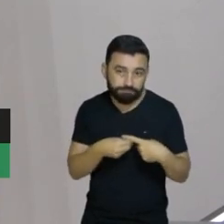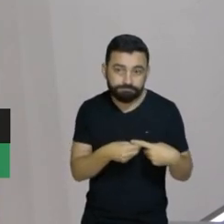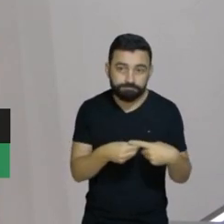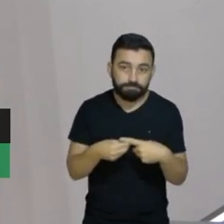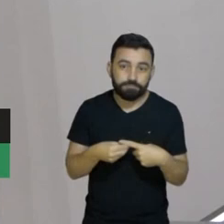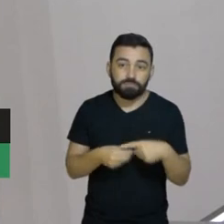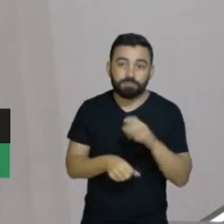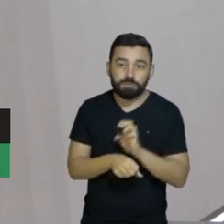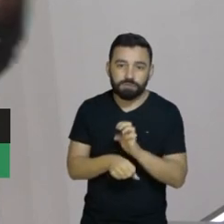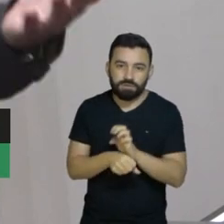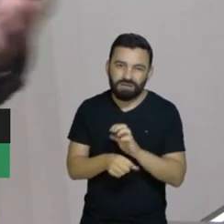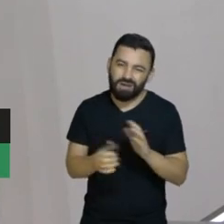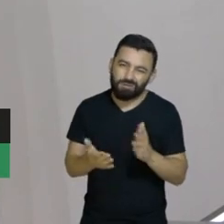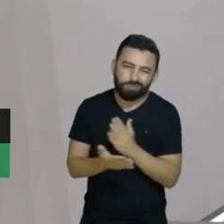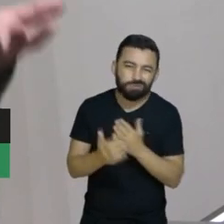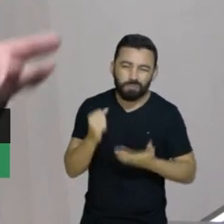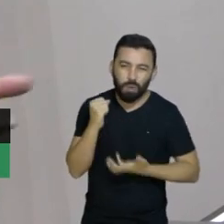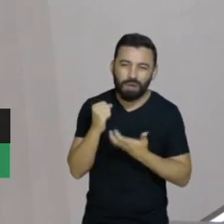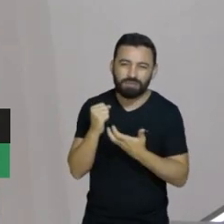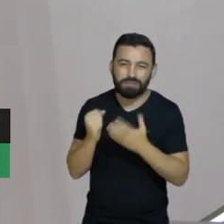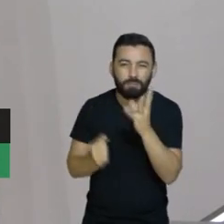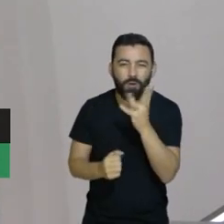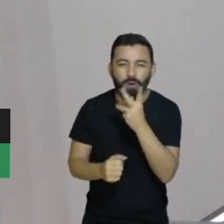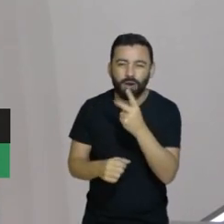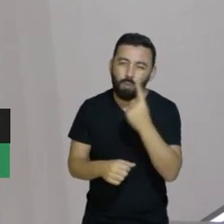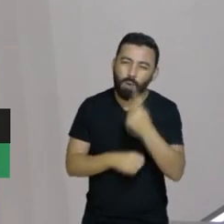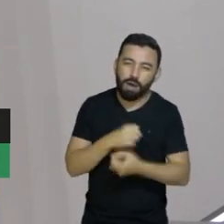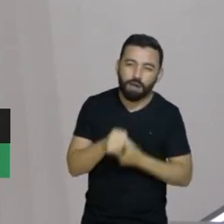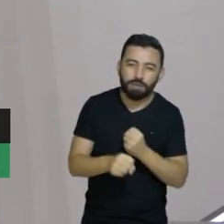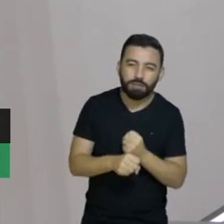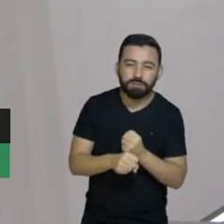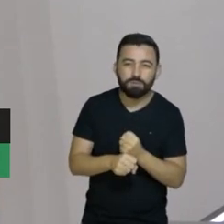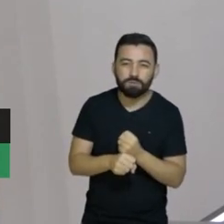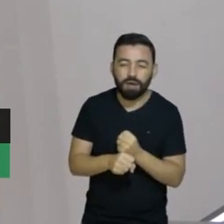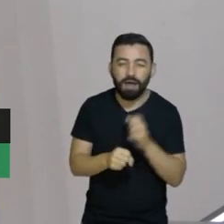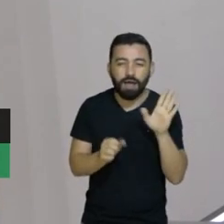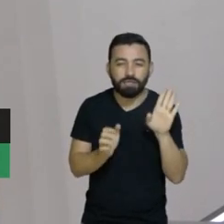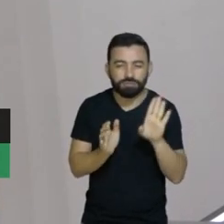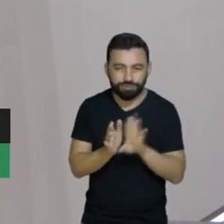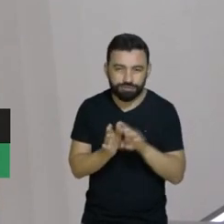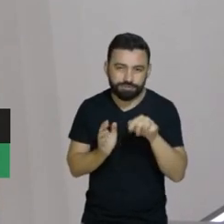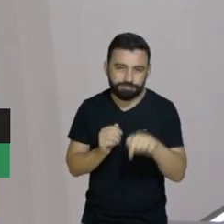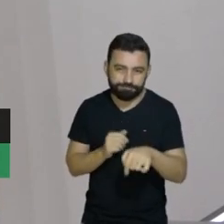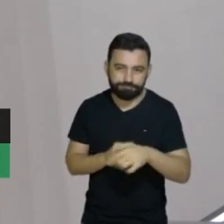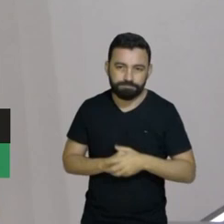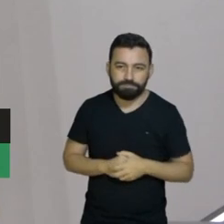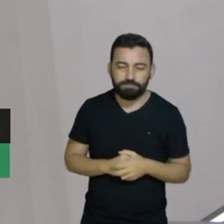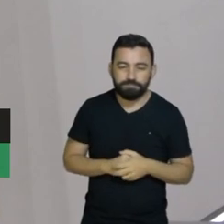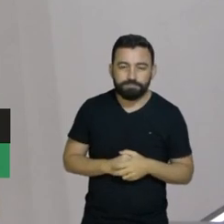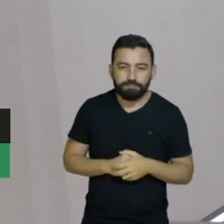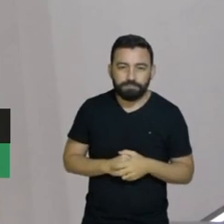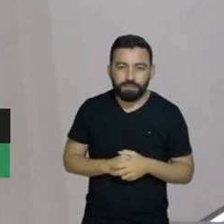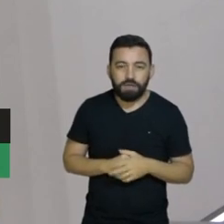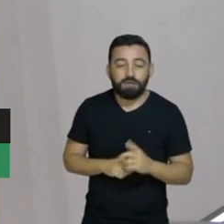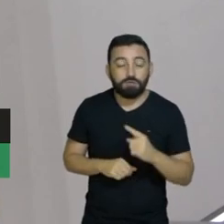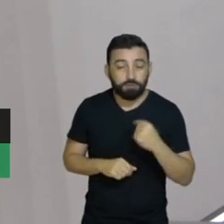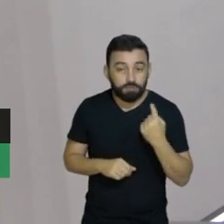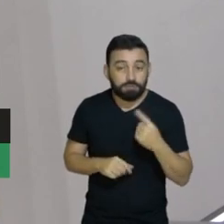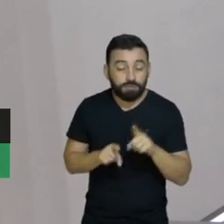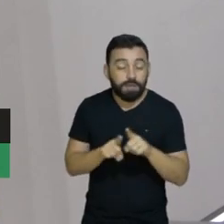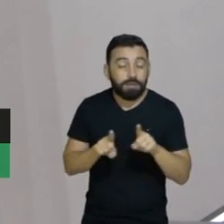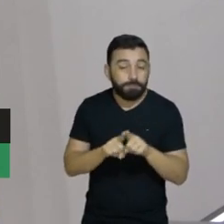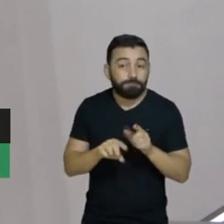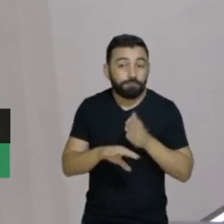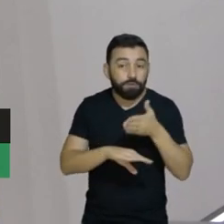numa burocracia que demora, no mínimo, um ano até que possa chegar à casa. Nós estivemos fazendo visitas